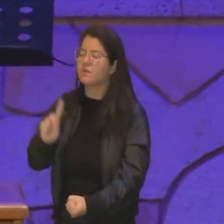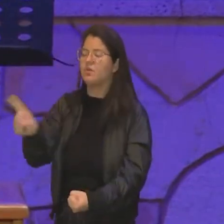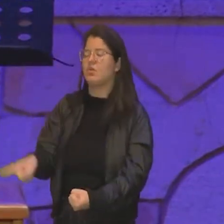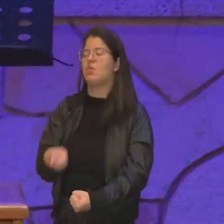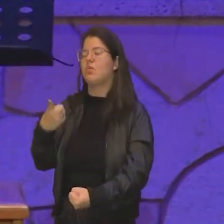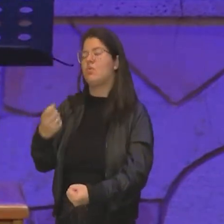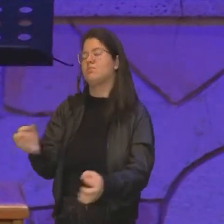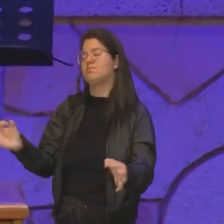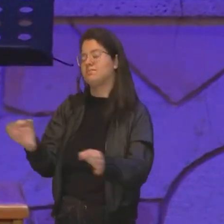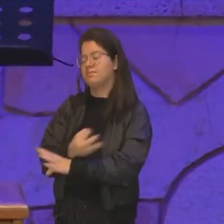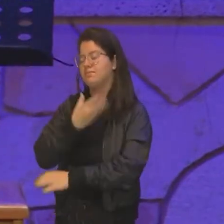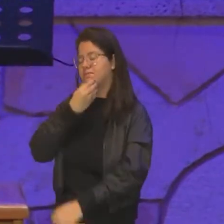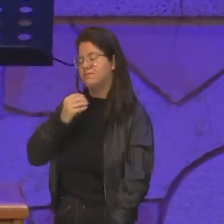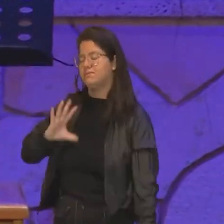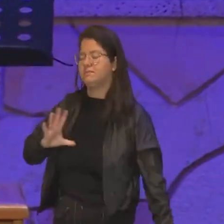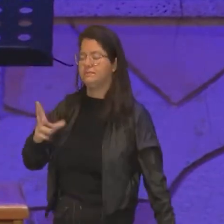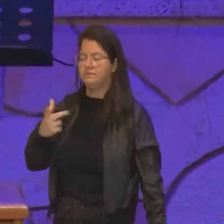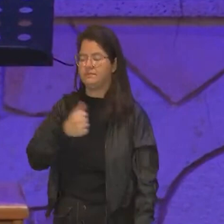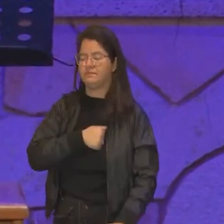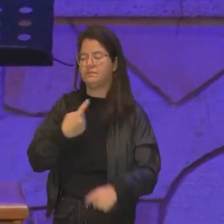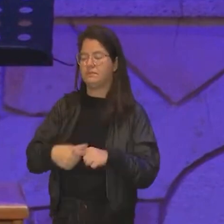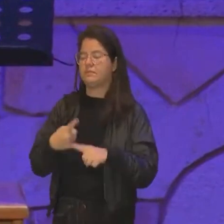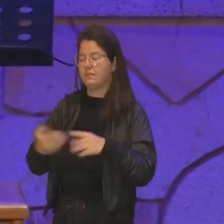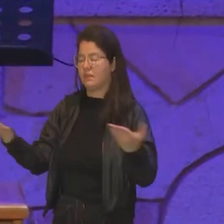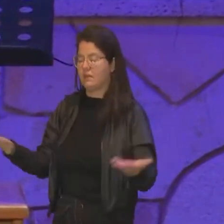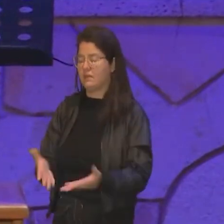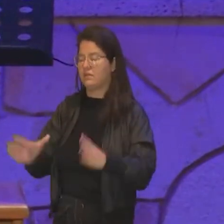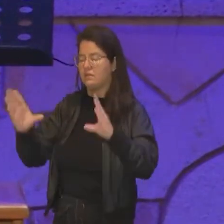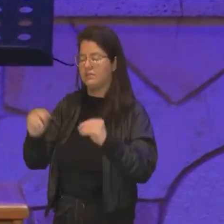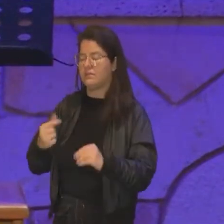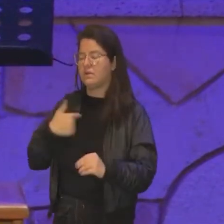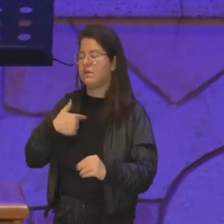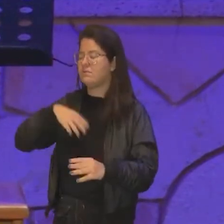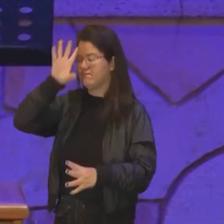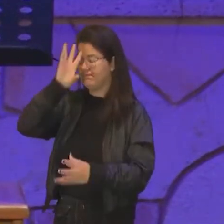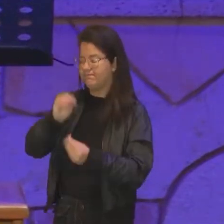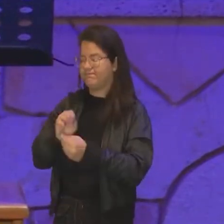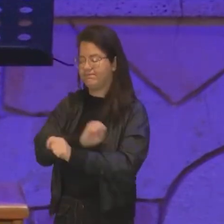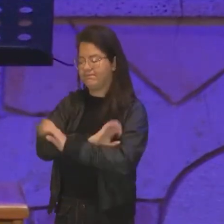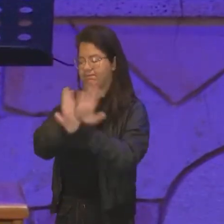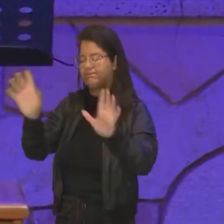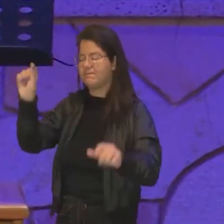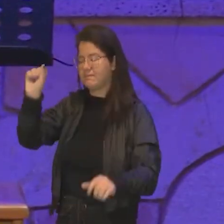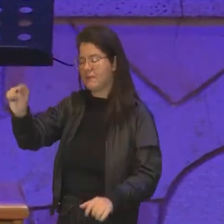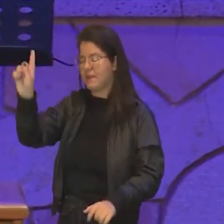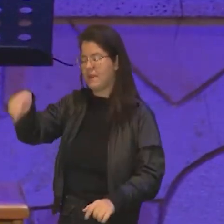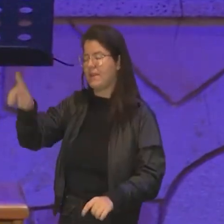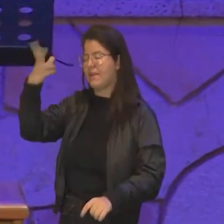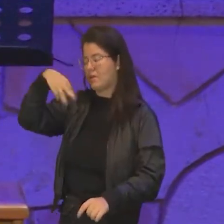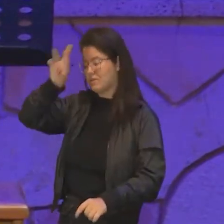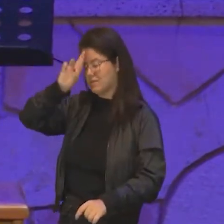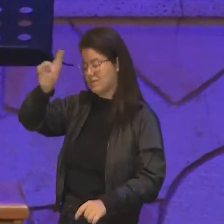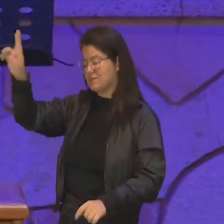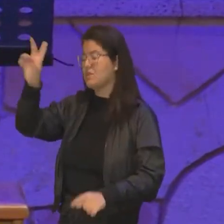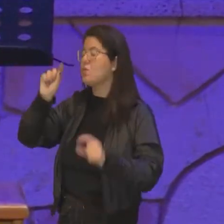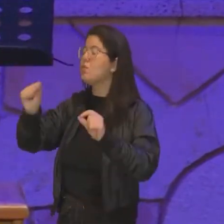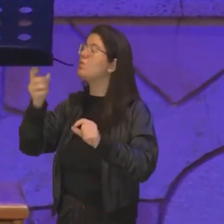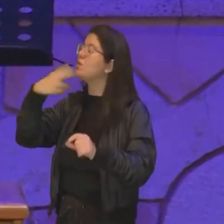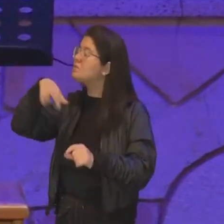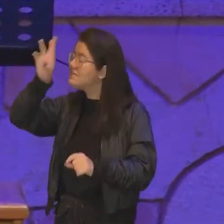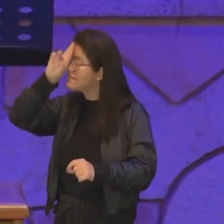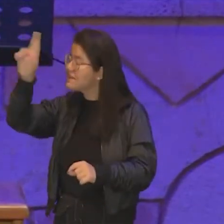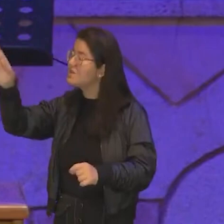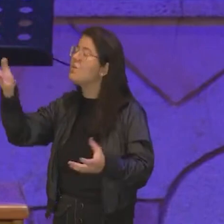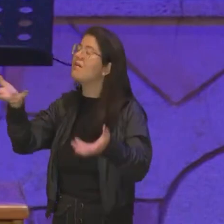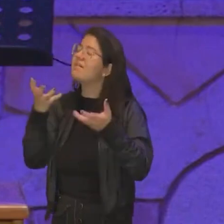e suficiente Salvador, porque nesta noite eu compreendi quem é o Senhor e o que o Senhor